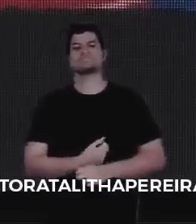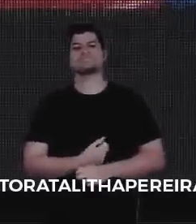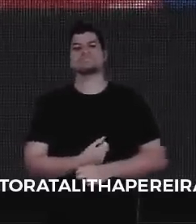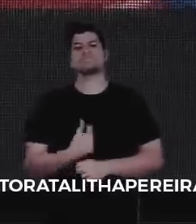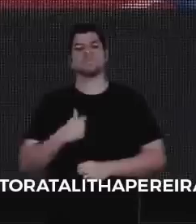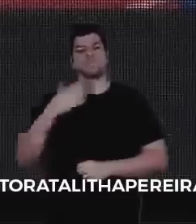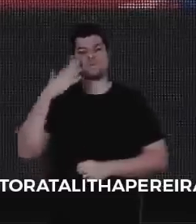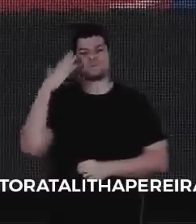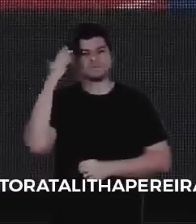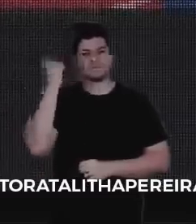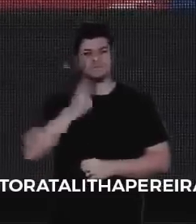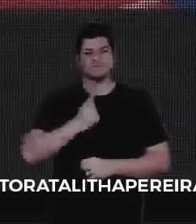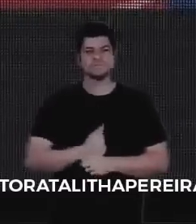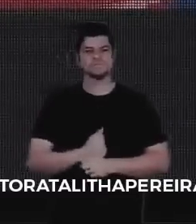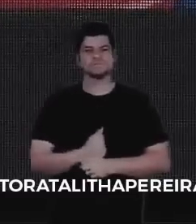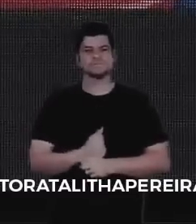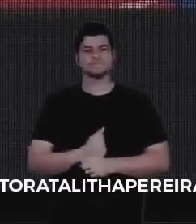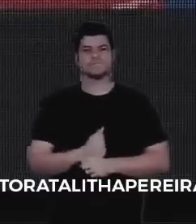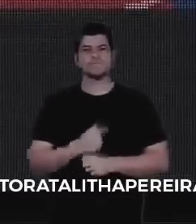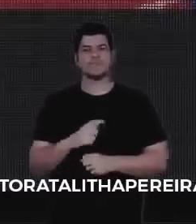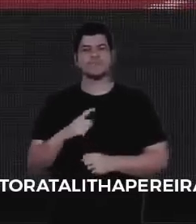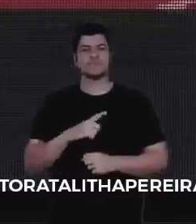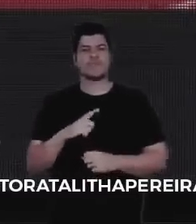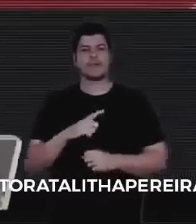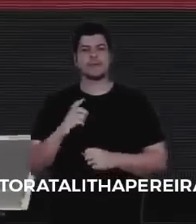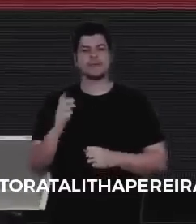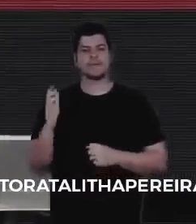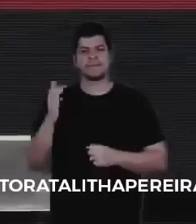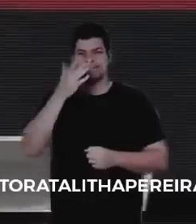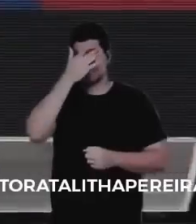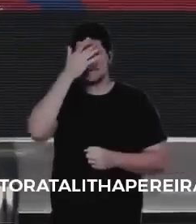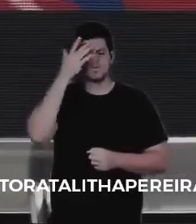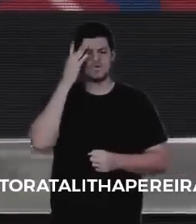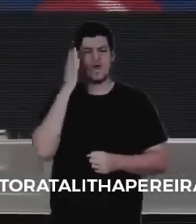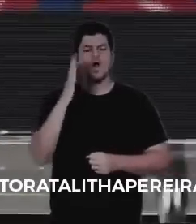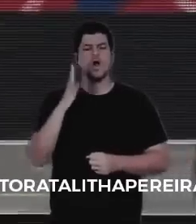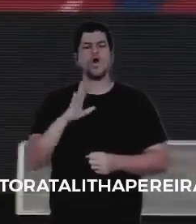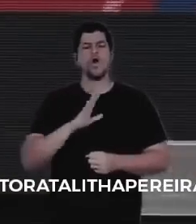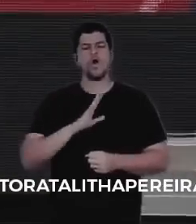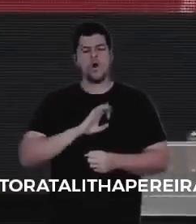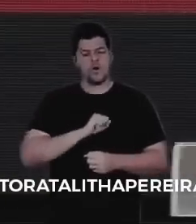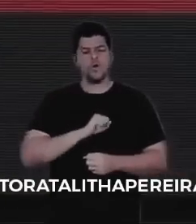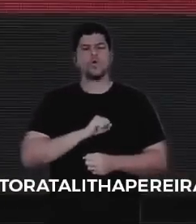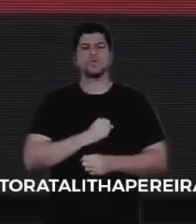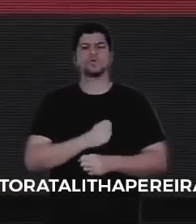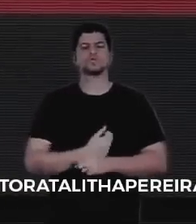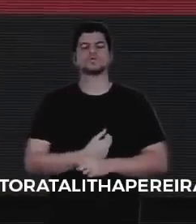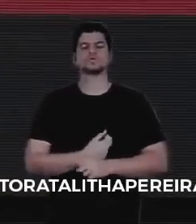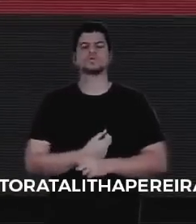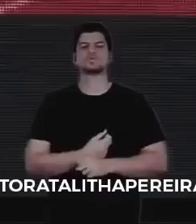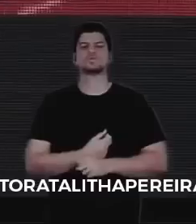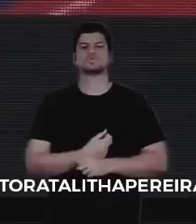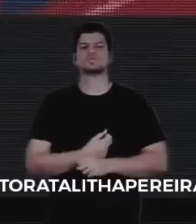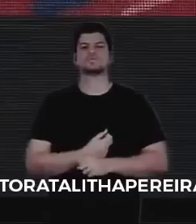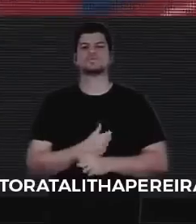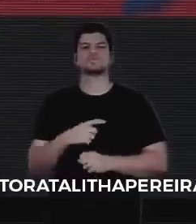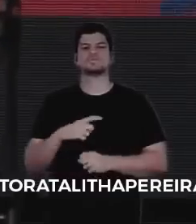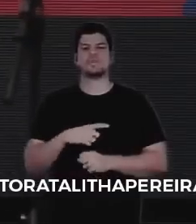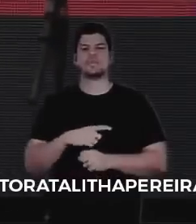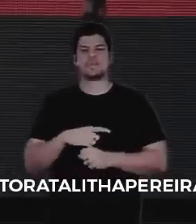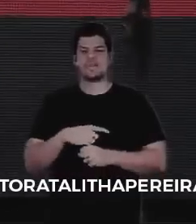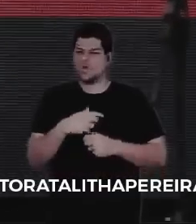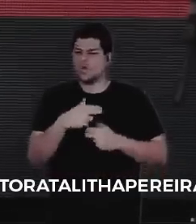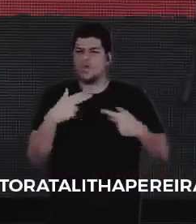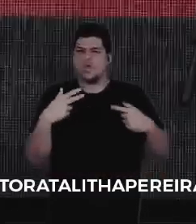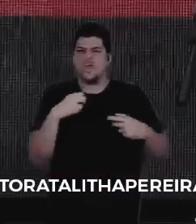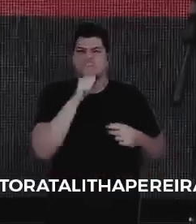Eu sei que tem gente que gosta de ter coisas velhas dentro de